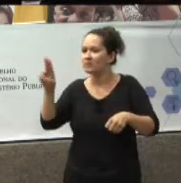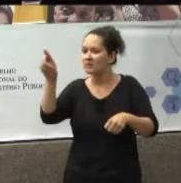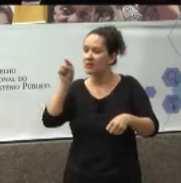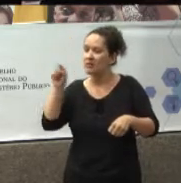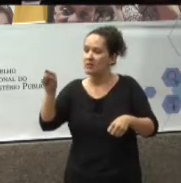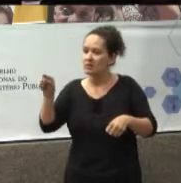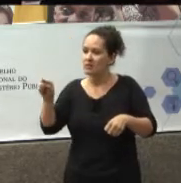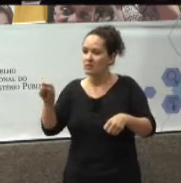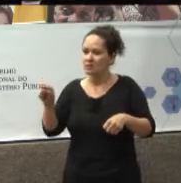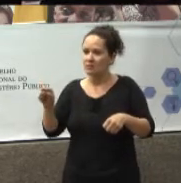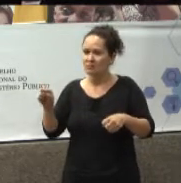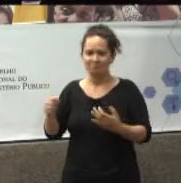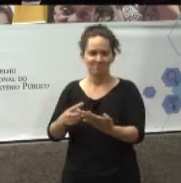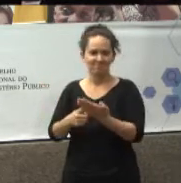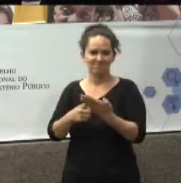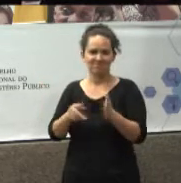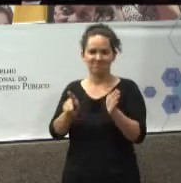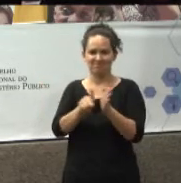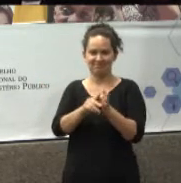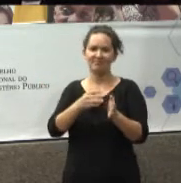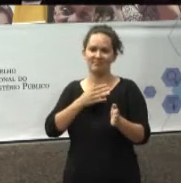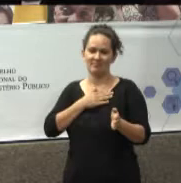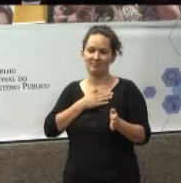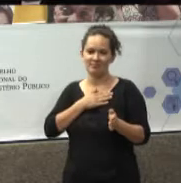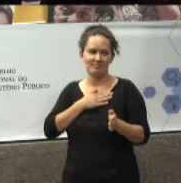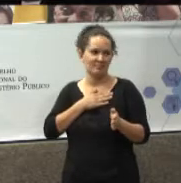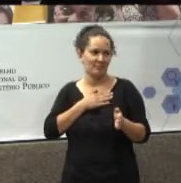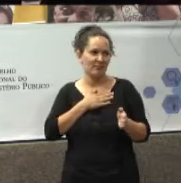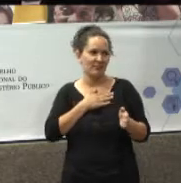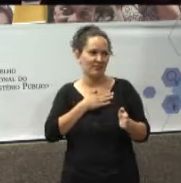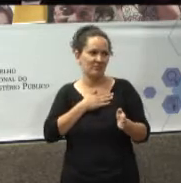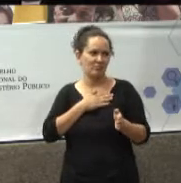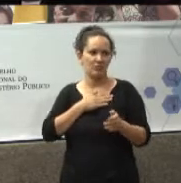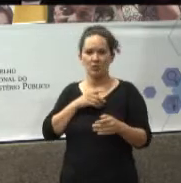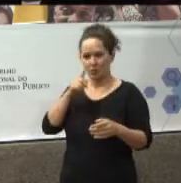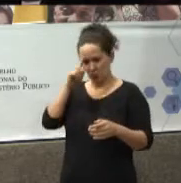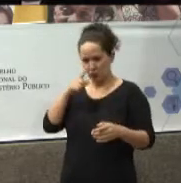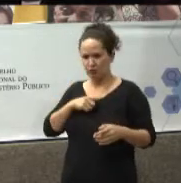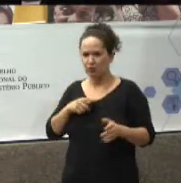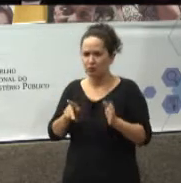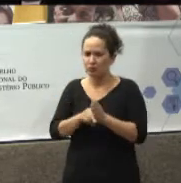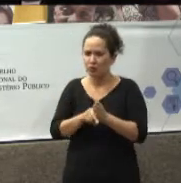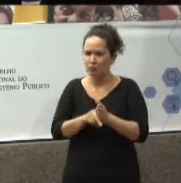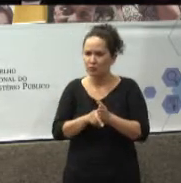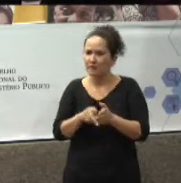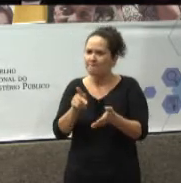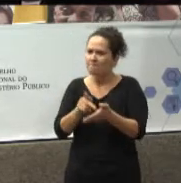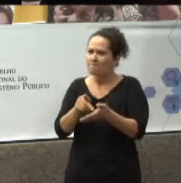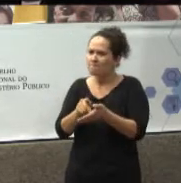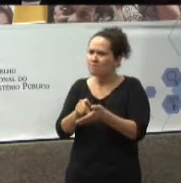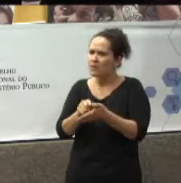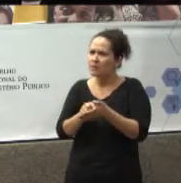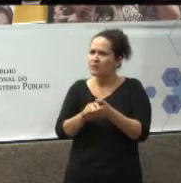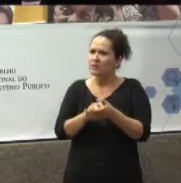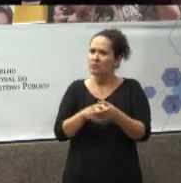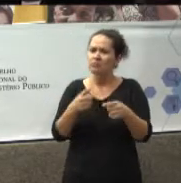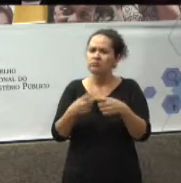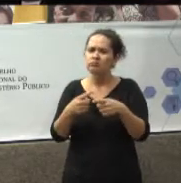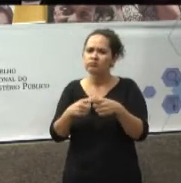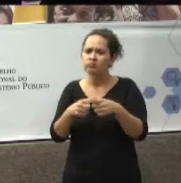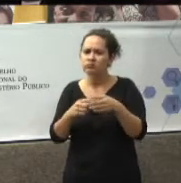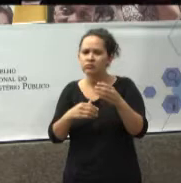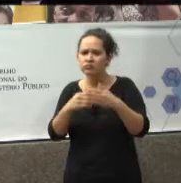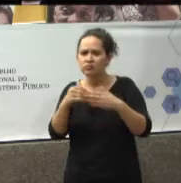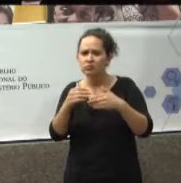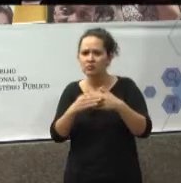benefícios próprios e também pois é vedado o exercício mercantilista da medicina e aqui